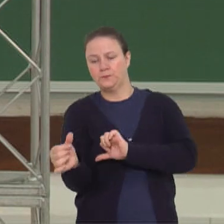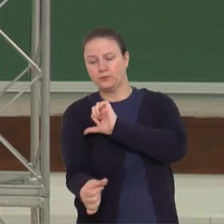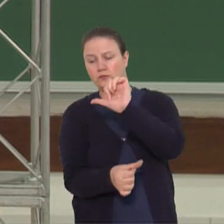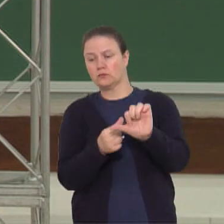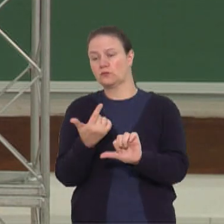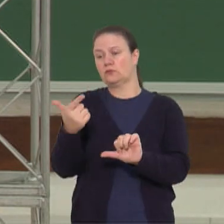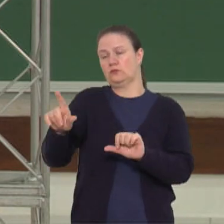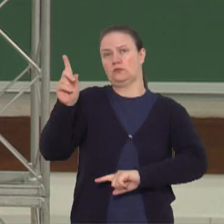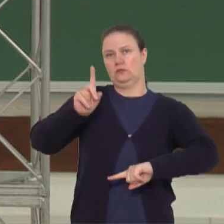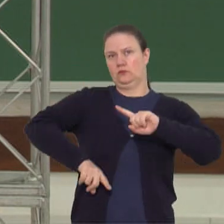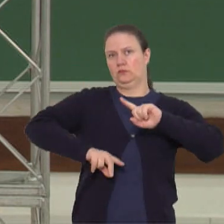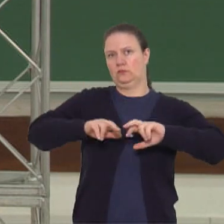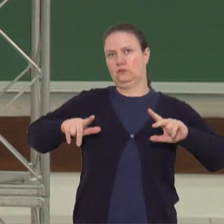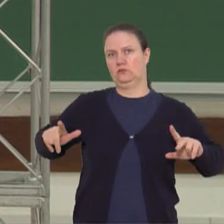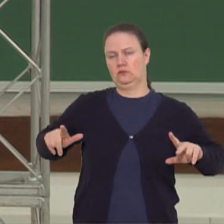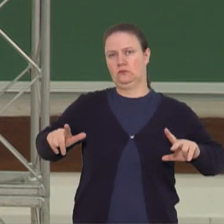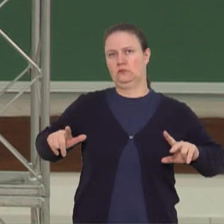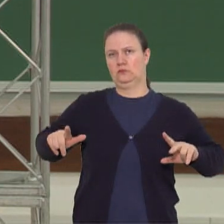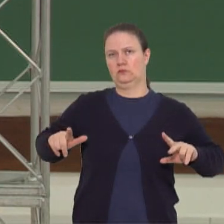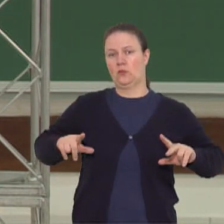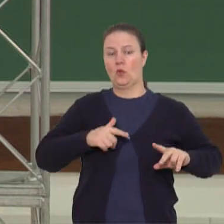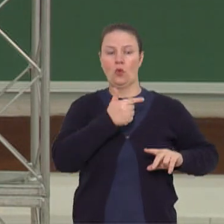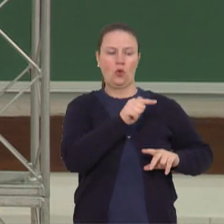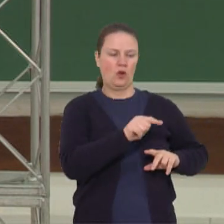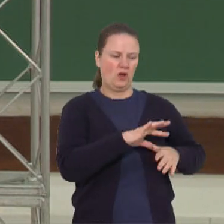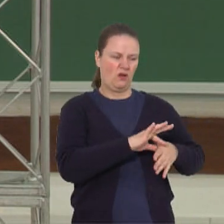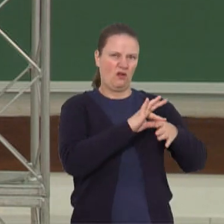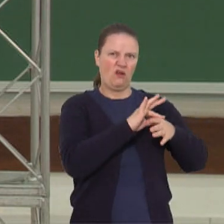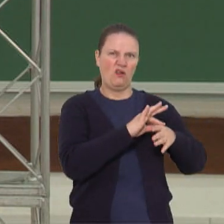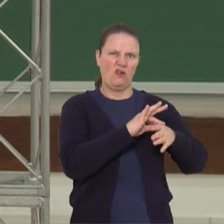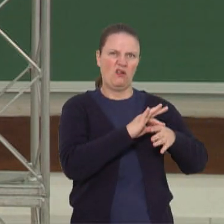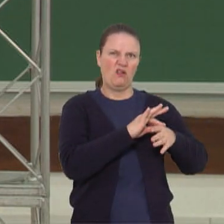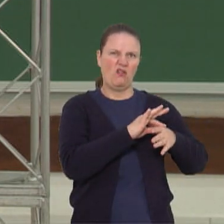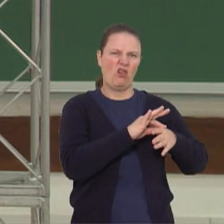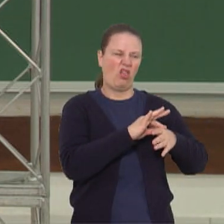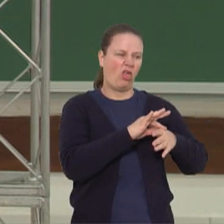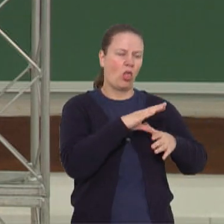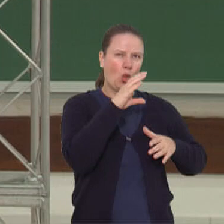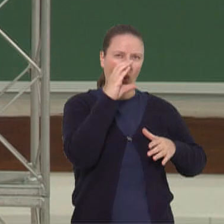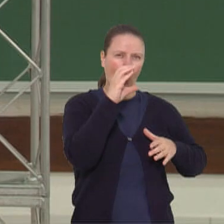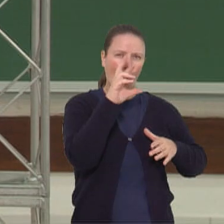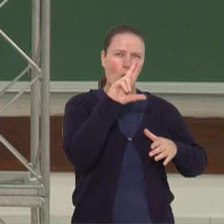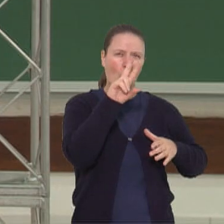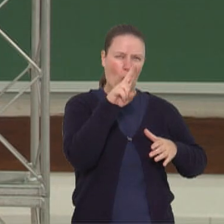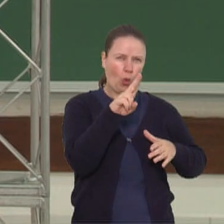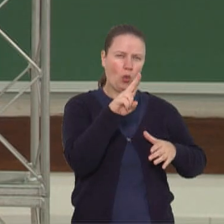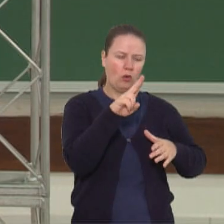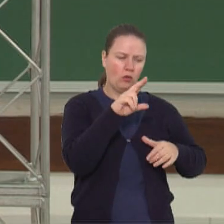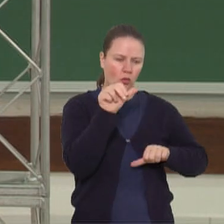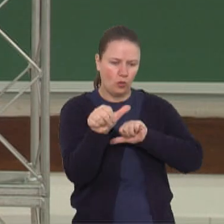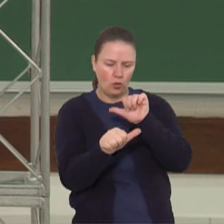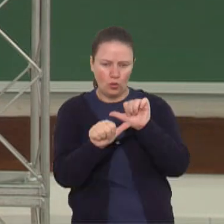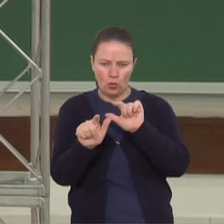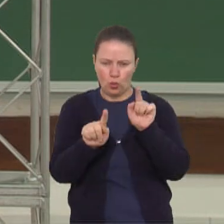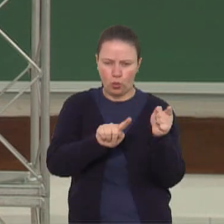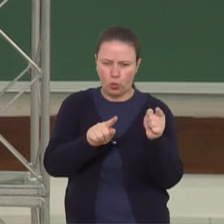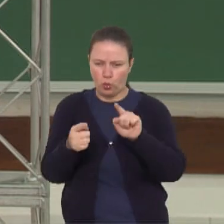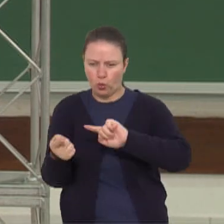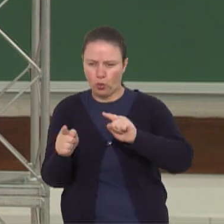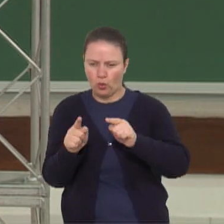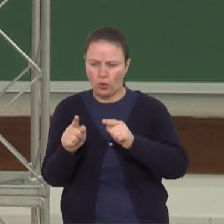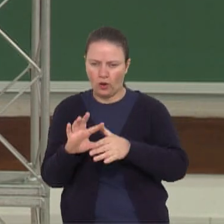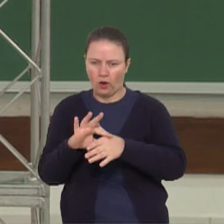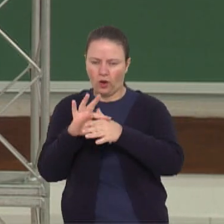outro. O cru fica assado ou queimado. A madeira vira carvão.